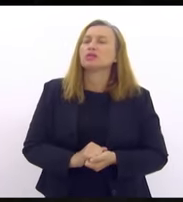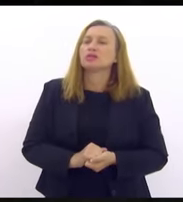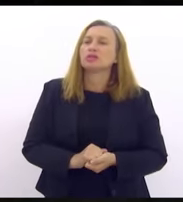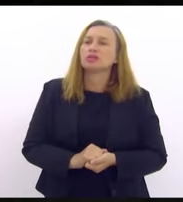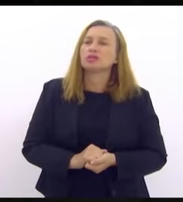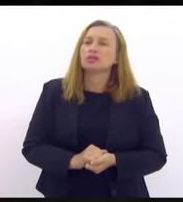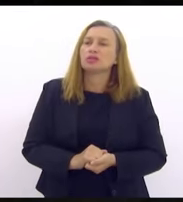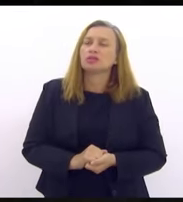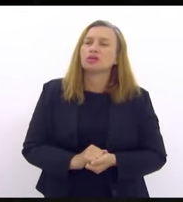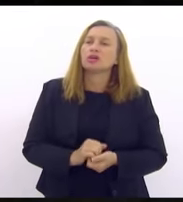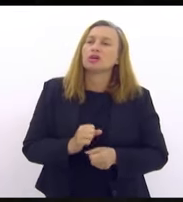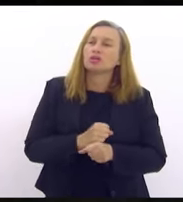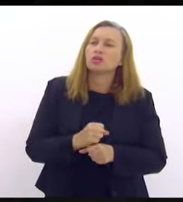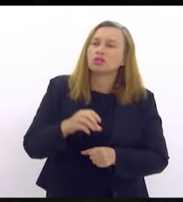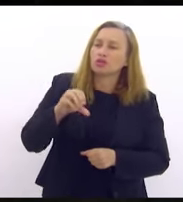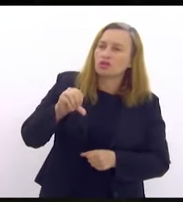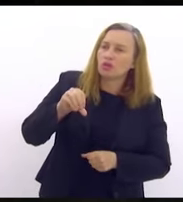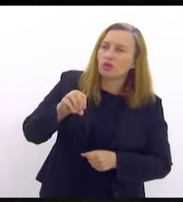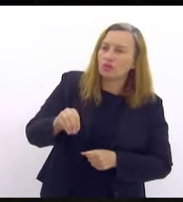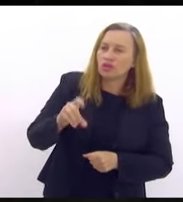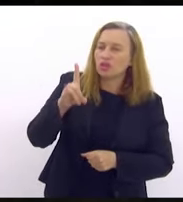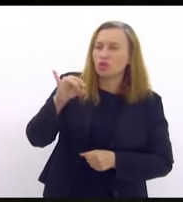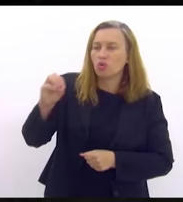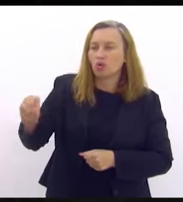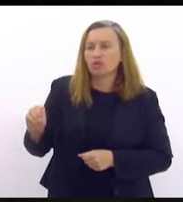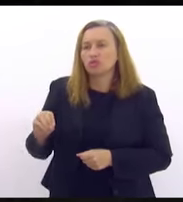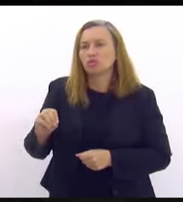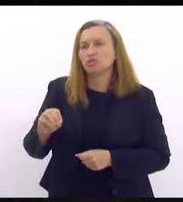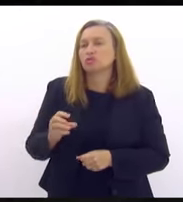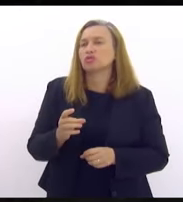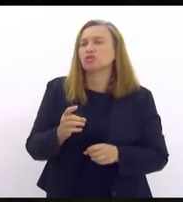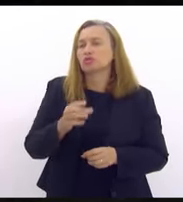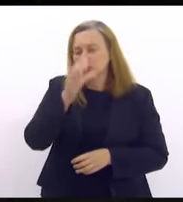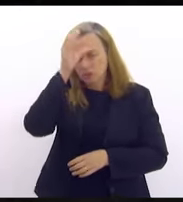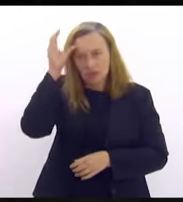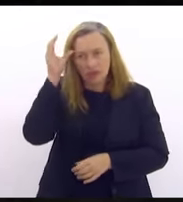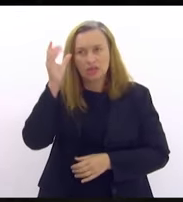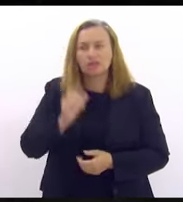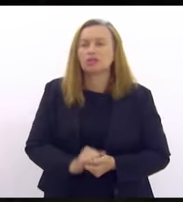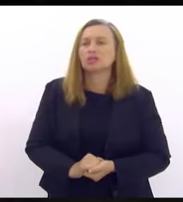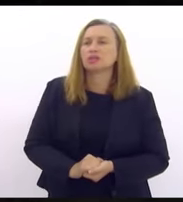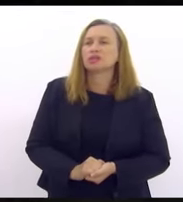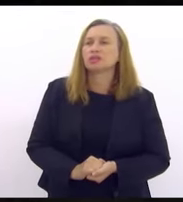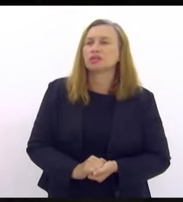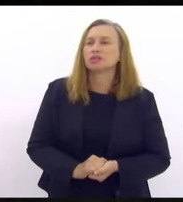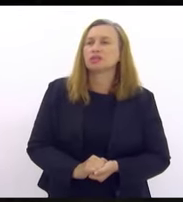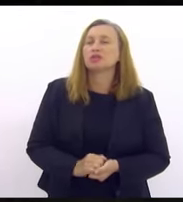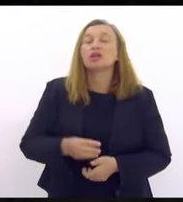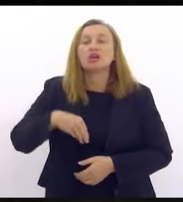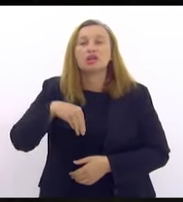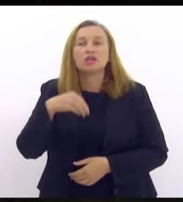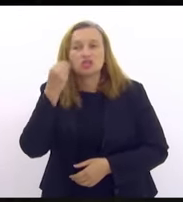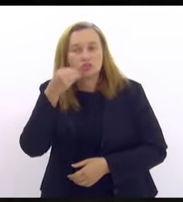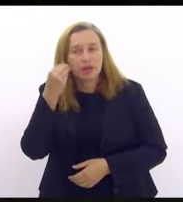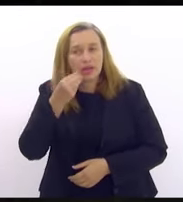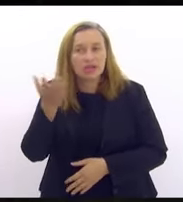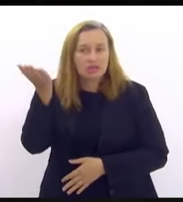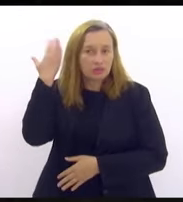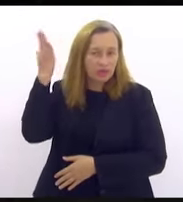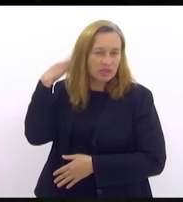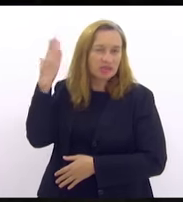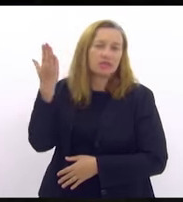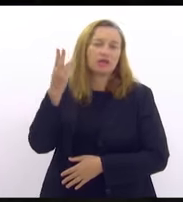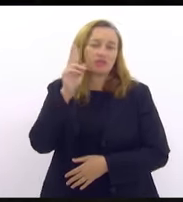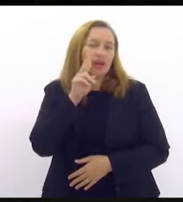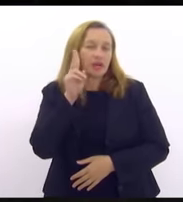no início da década de 90 Código de Defesa do Consumidor e foi o quem vivenciou Essa época vai lembrar que